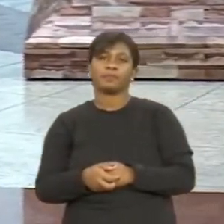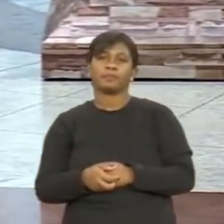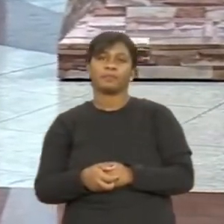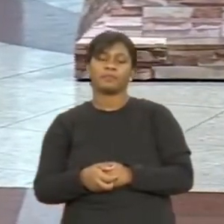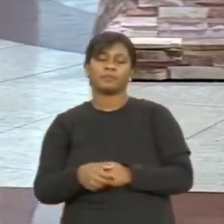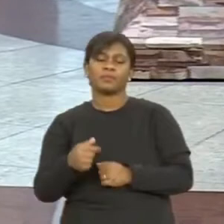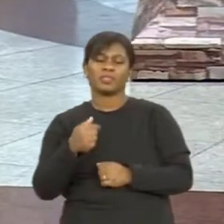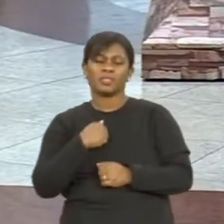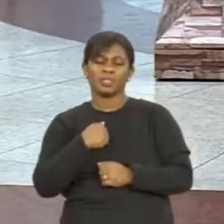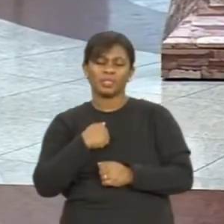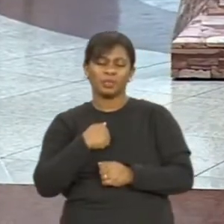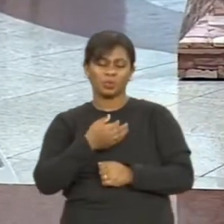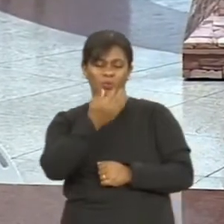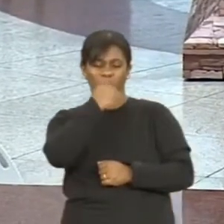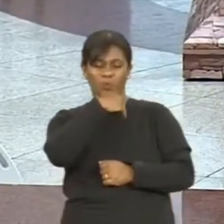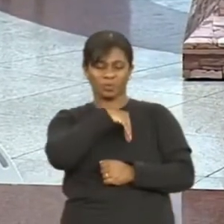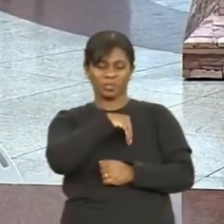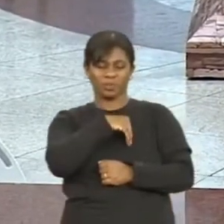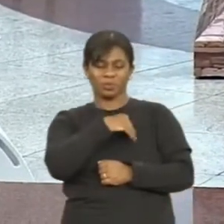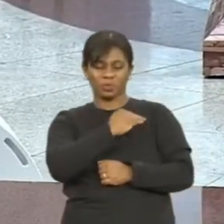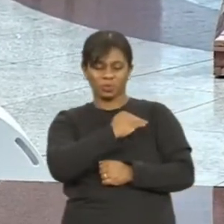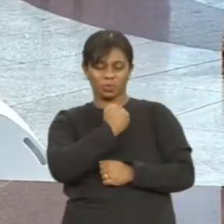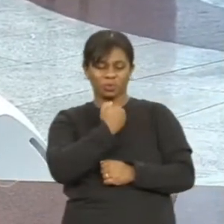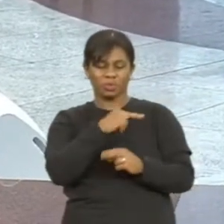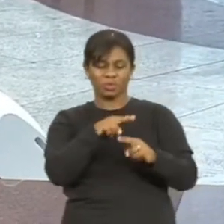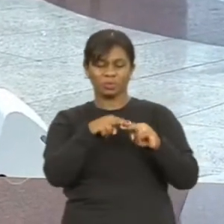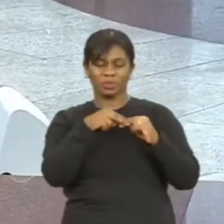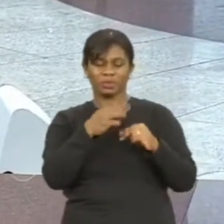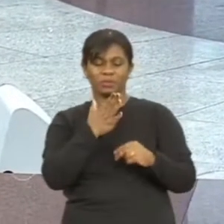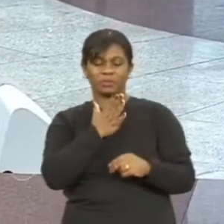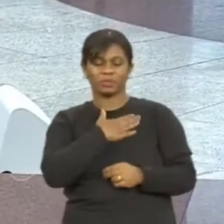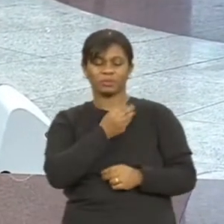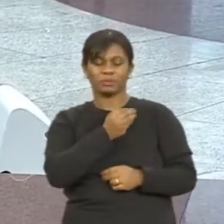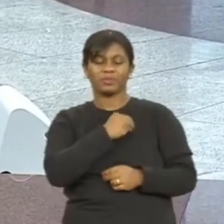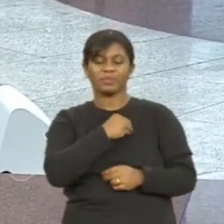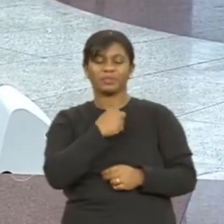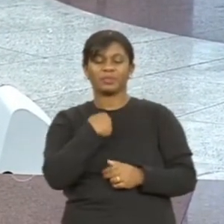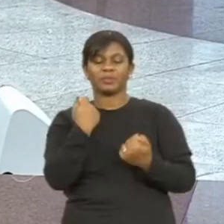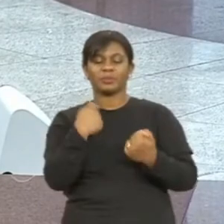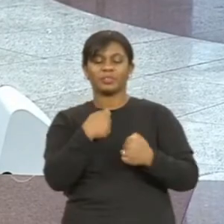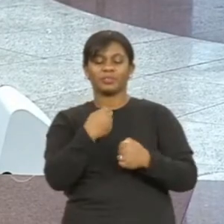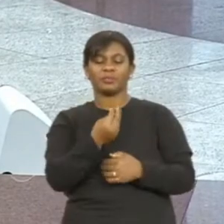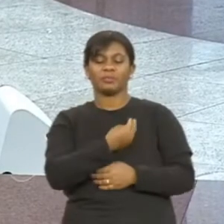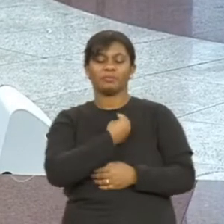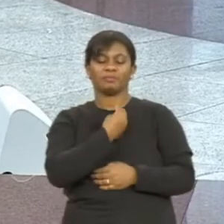Eu estou morrendo aos poucos nos meus pecados. E eu preciso de vida.